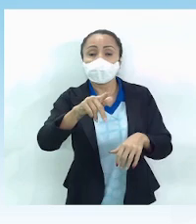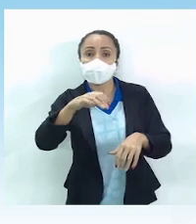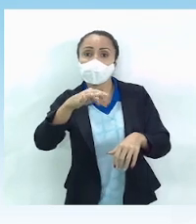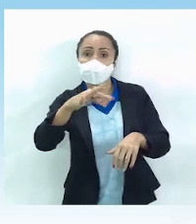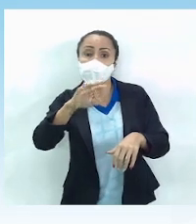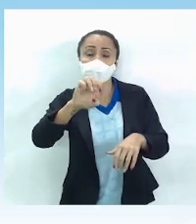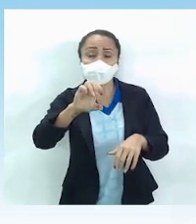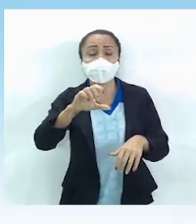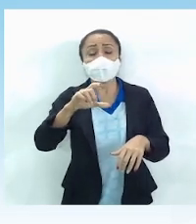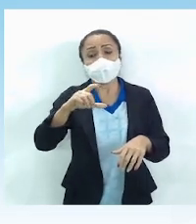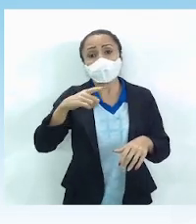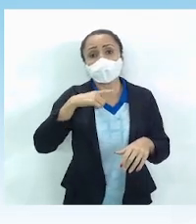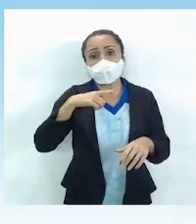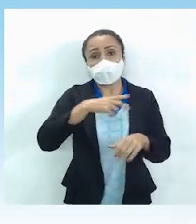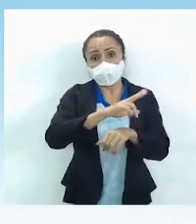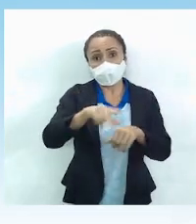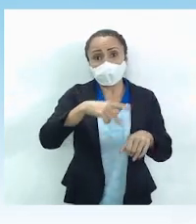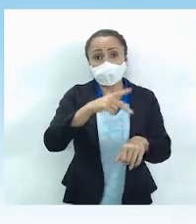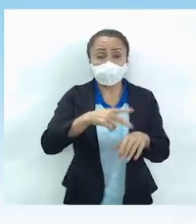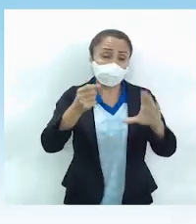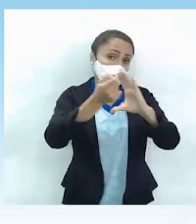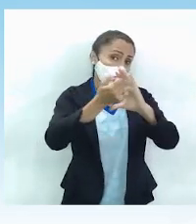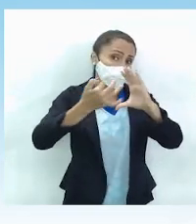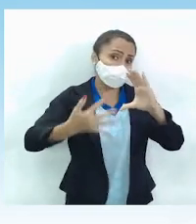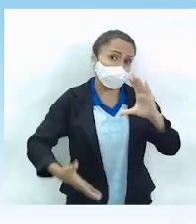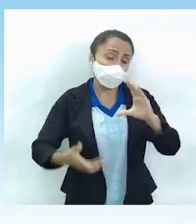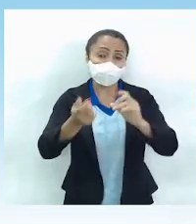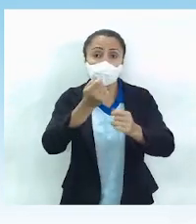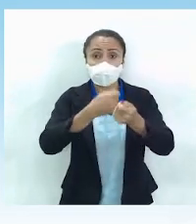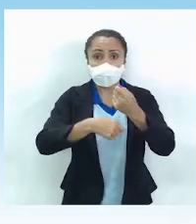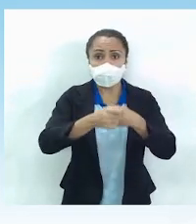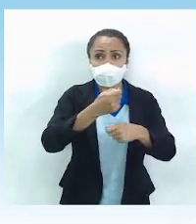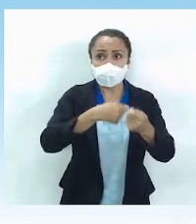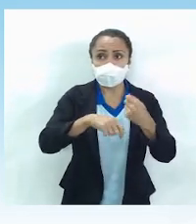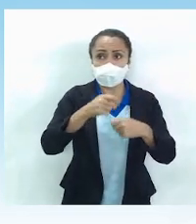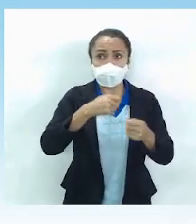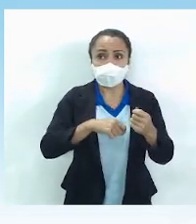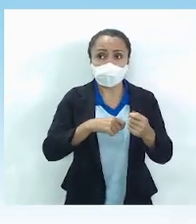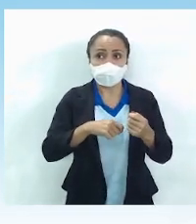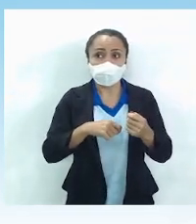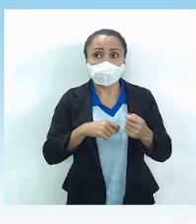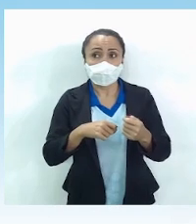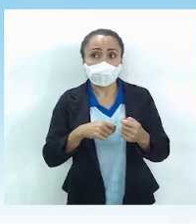que possuem uma característica econômica de uma